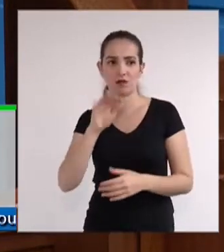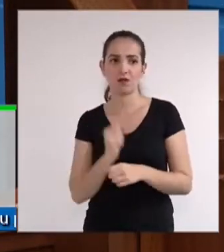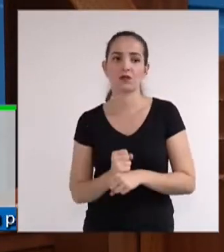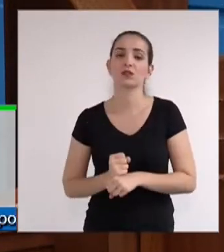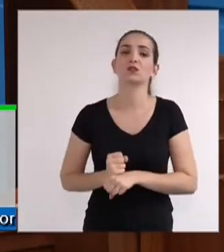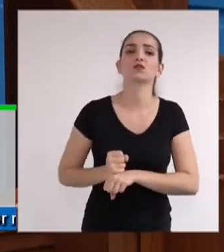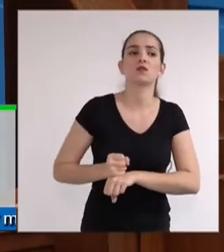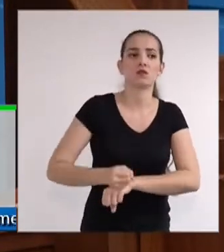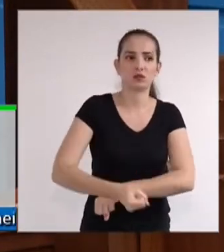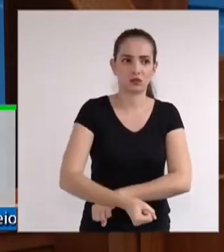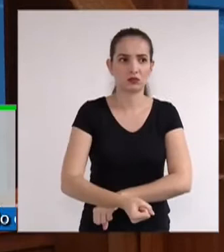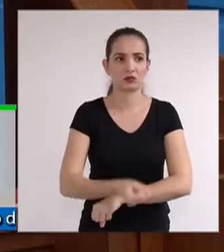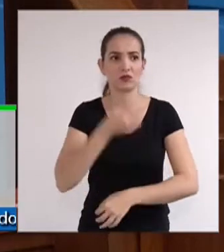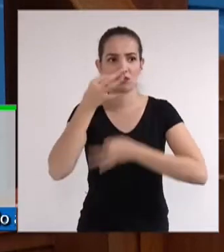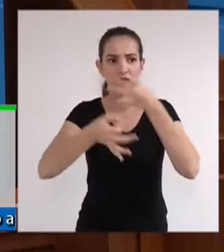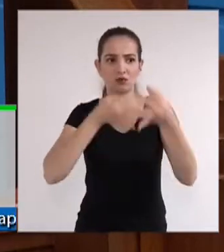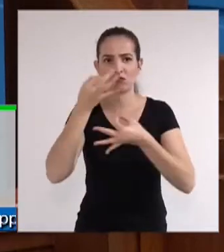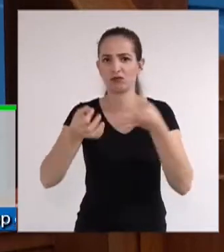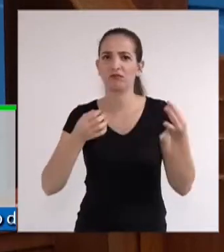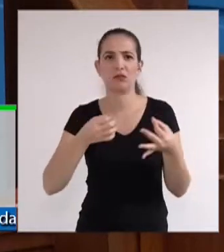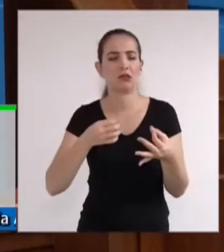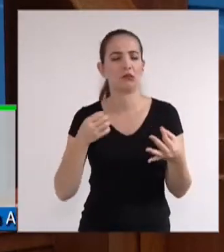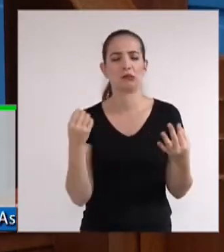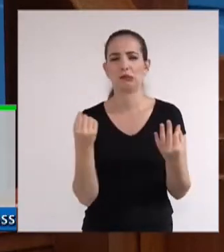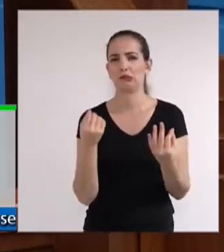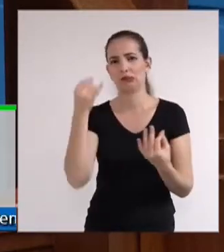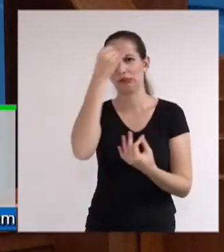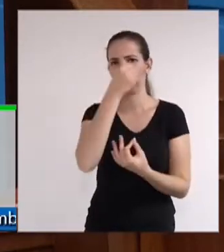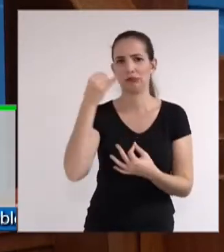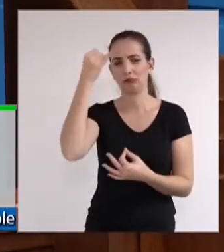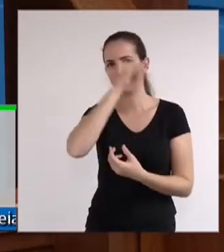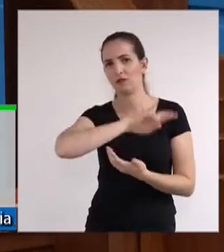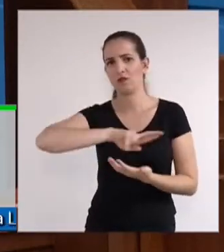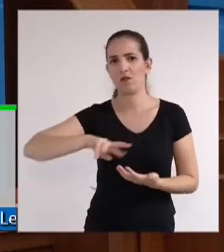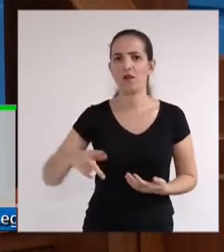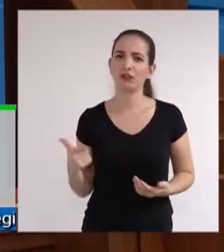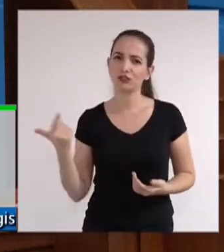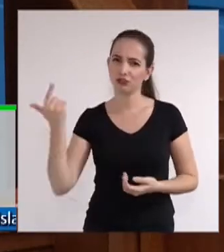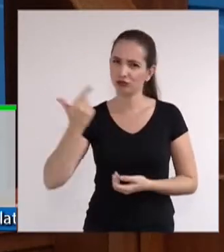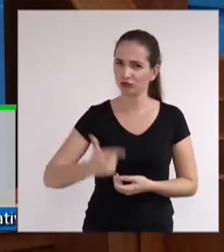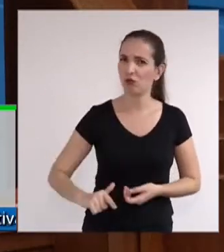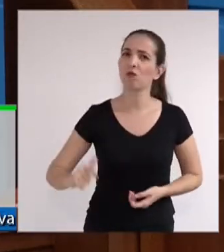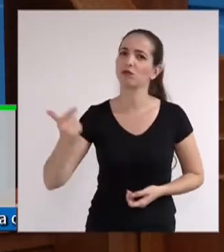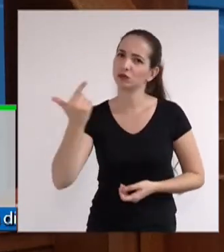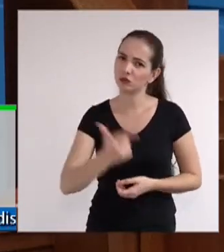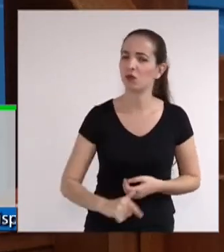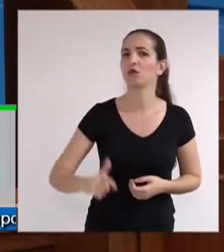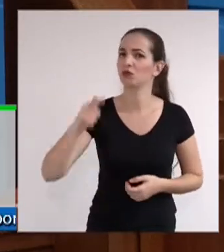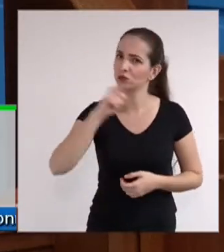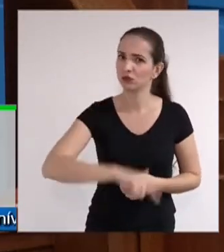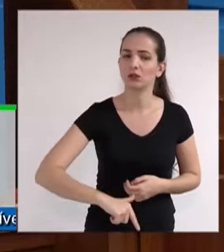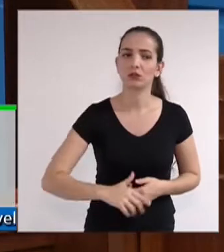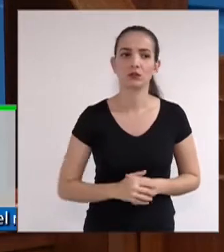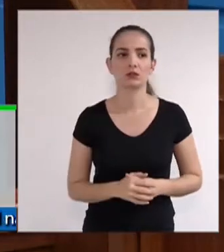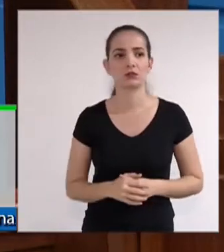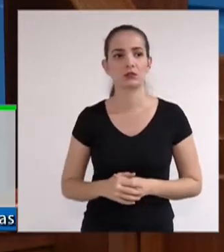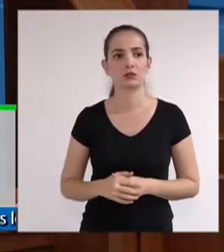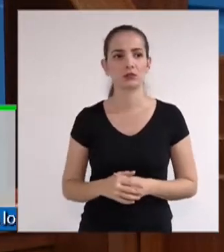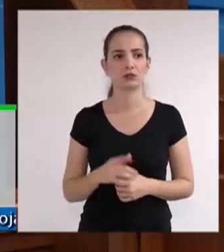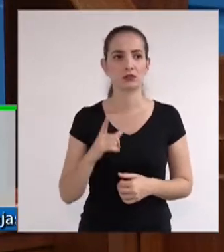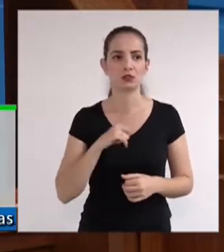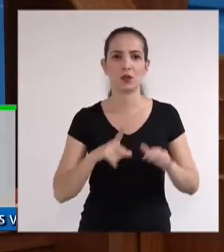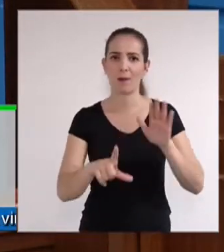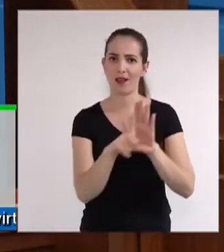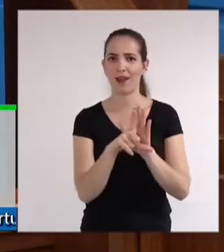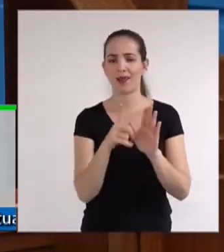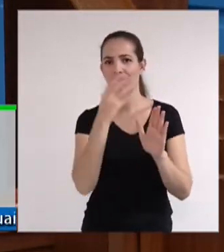se esforçando por argumentos absurdos, na terceira tentativa de derrubar uma